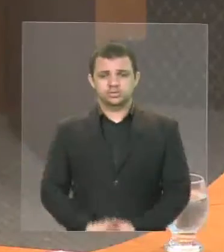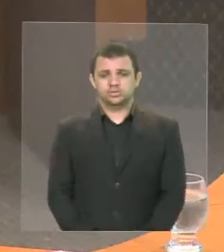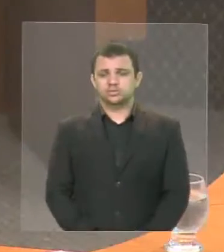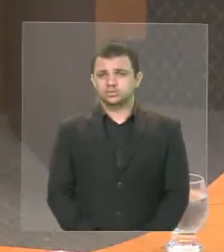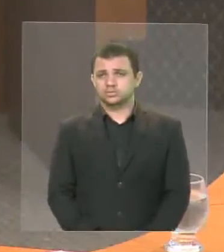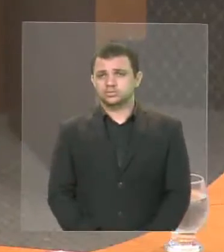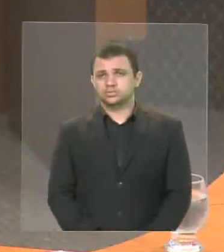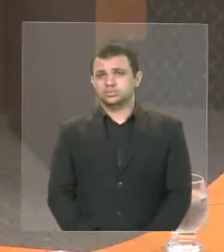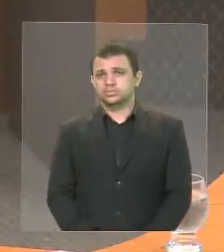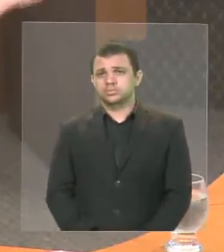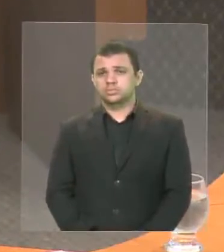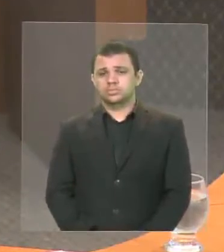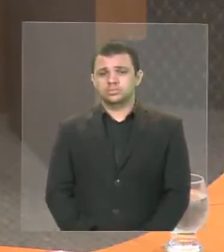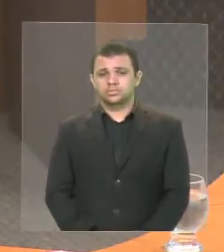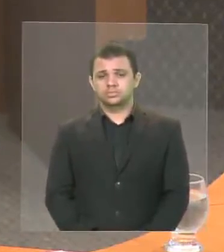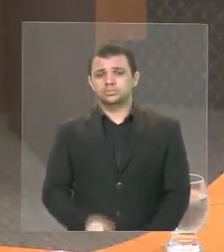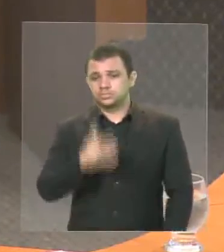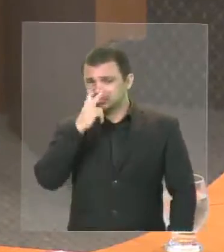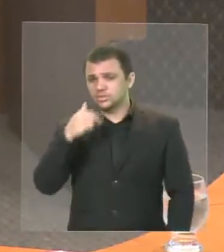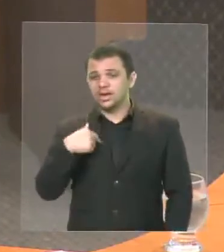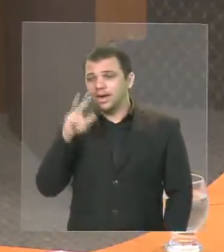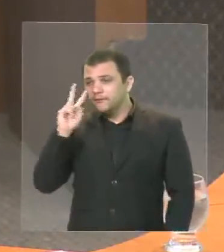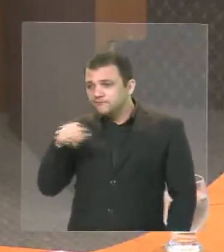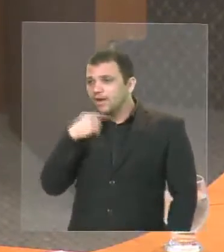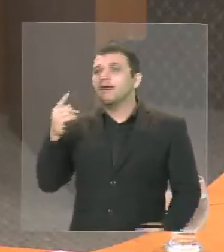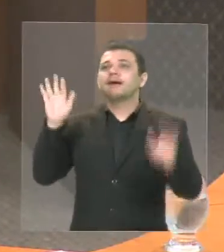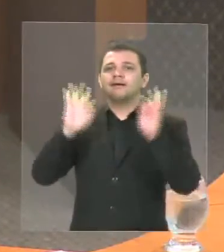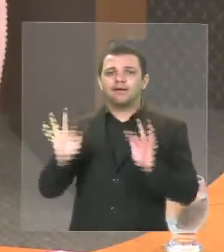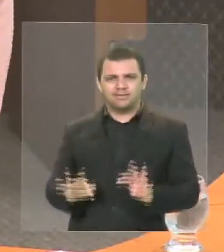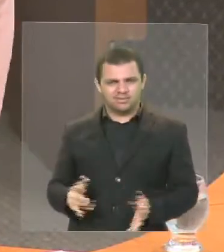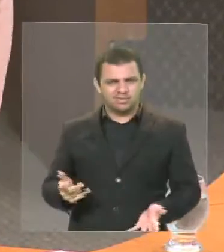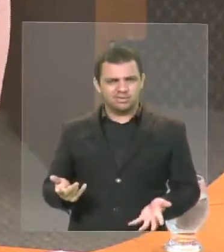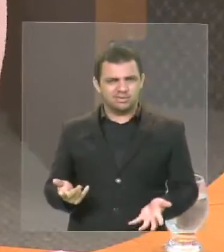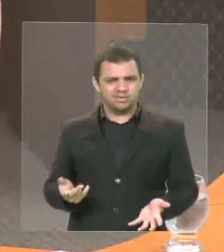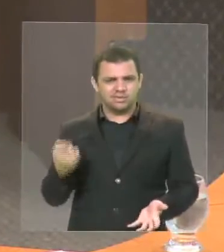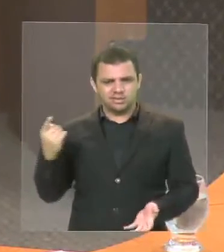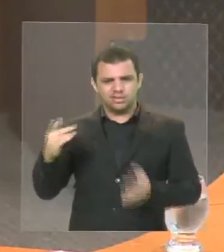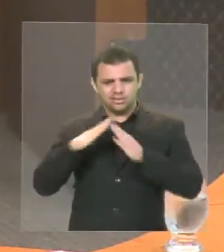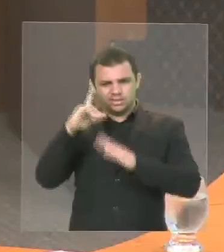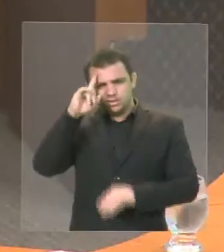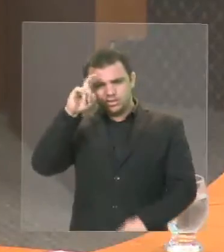Como se isso fosse uma felicidade para mim, haver mortes no Hospital Presidente Vargas.